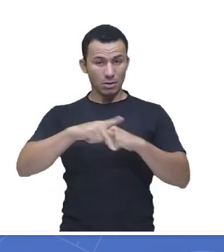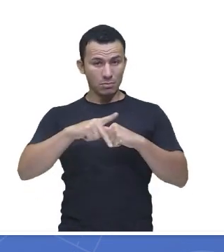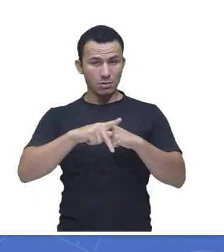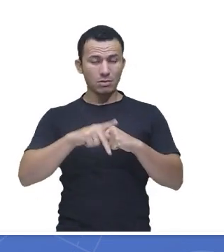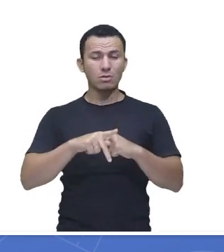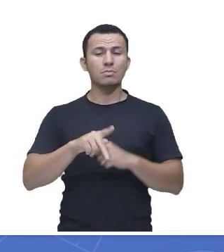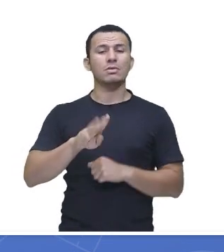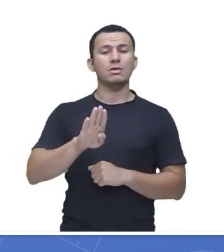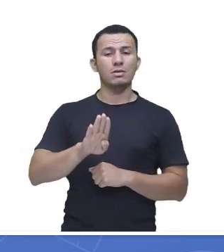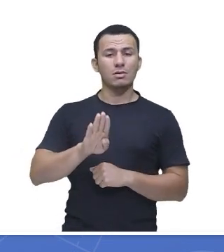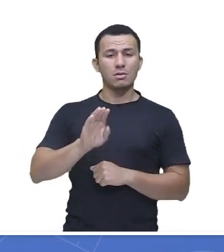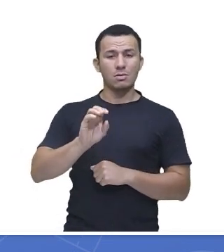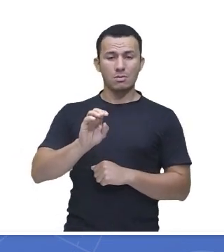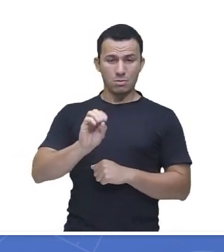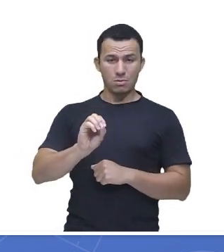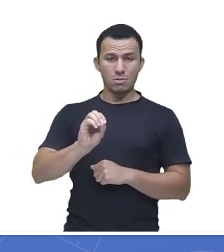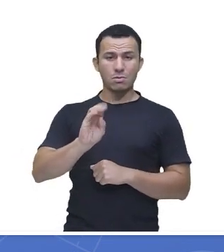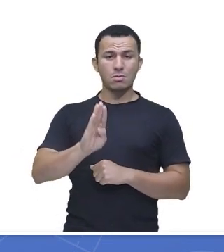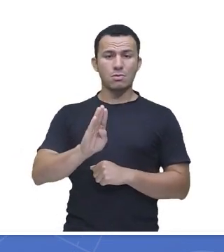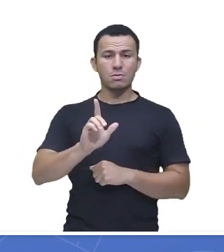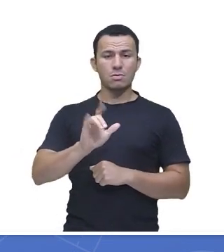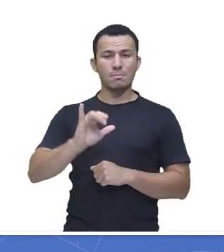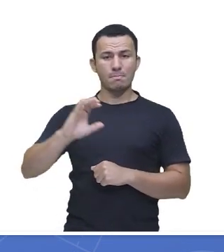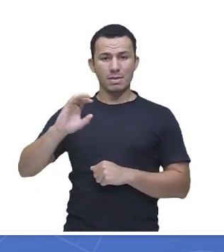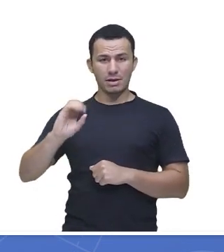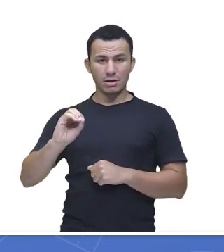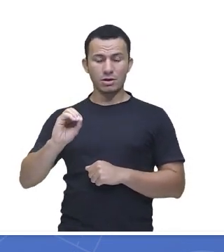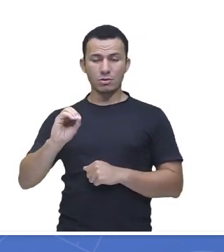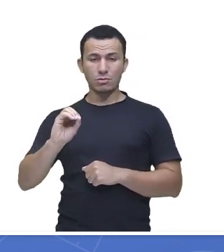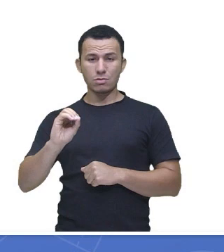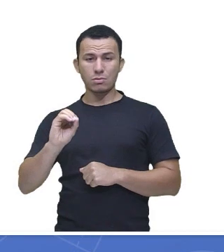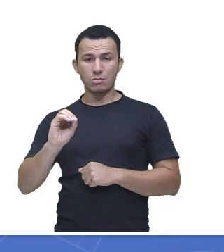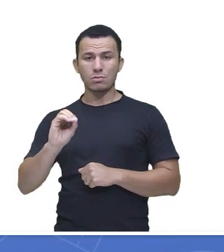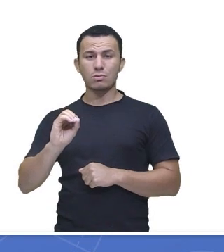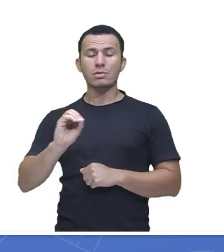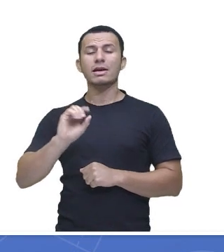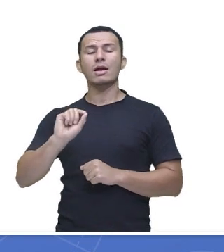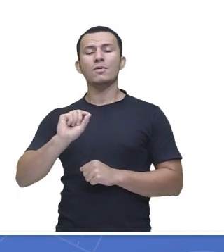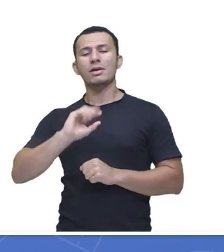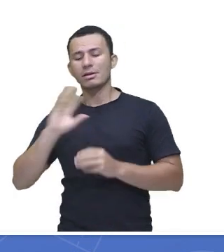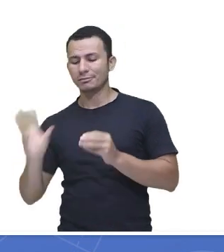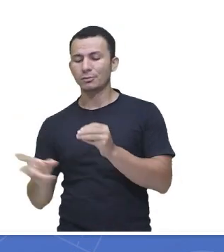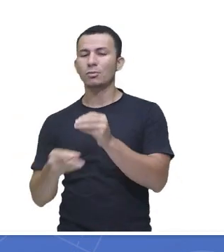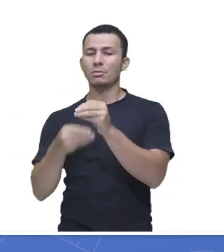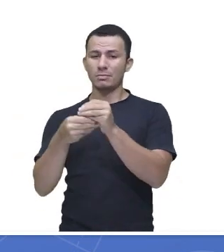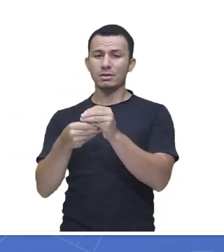oblíquo na função de complemento.